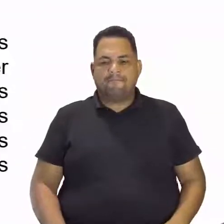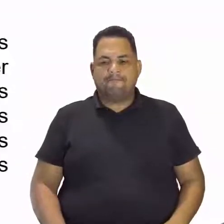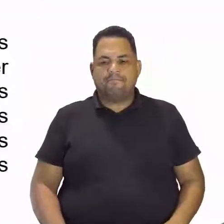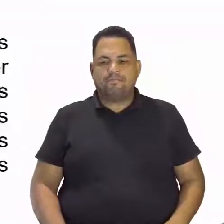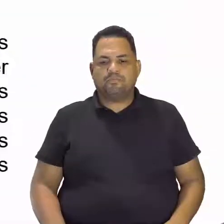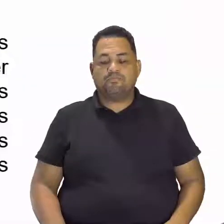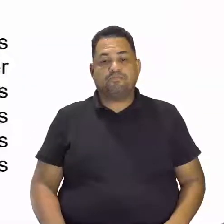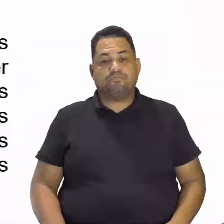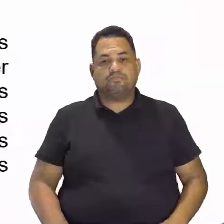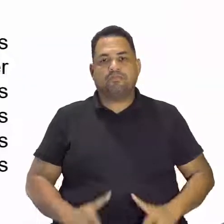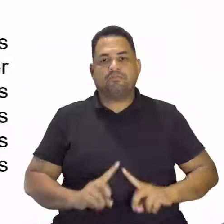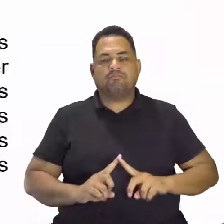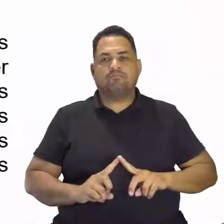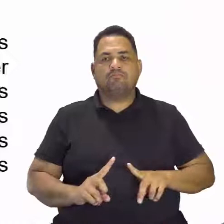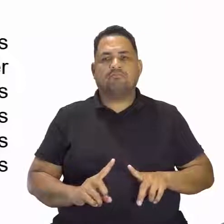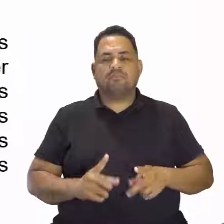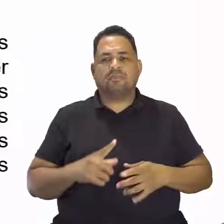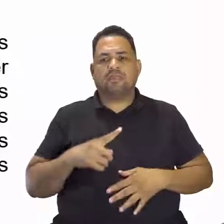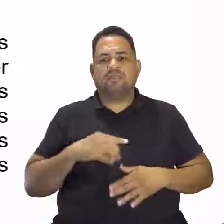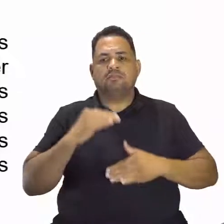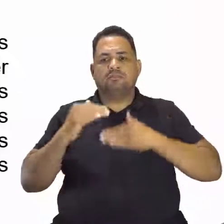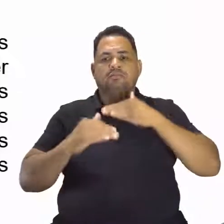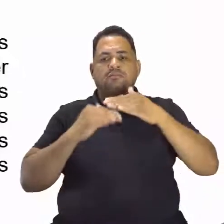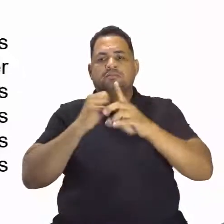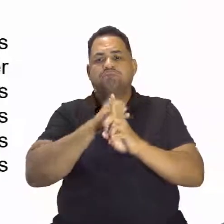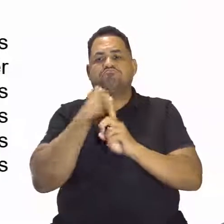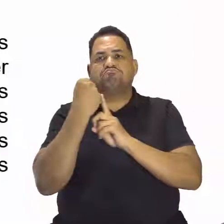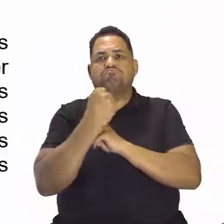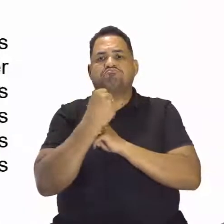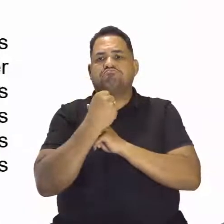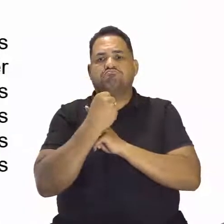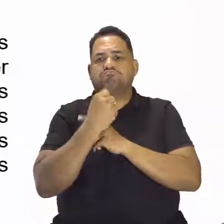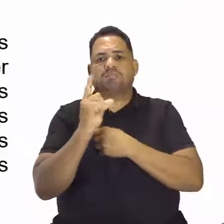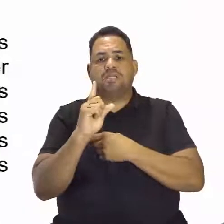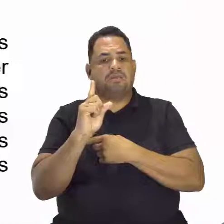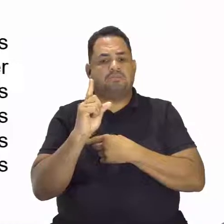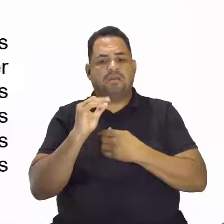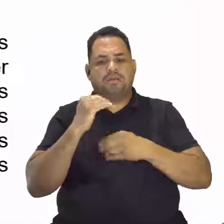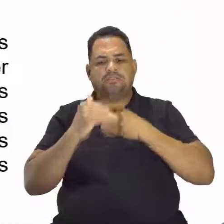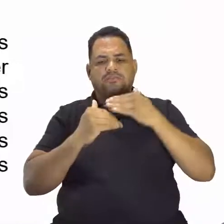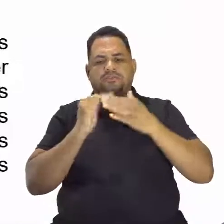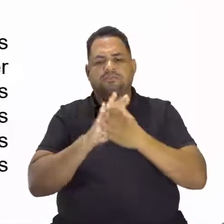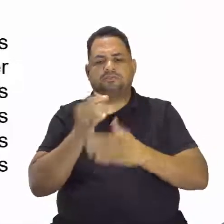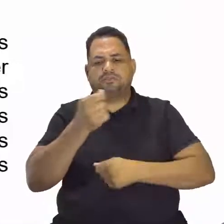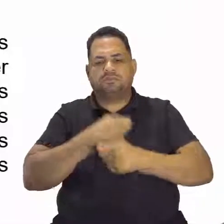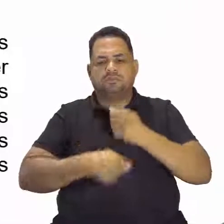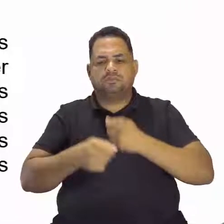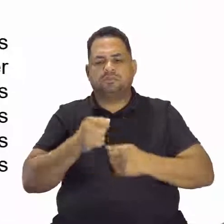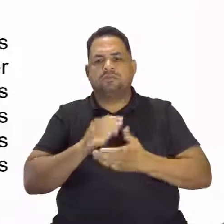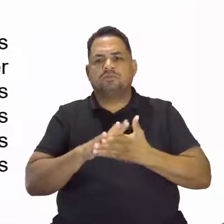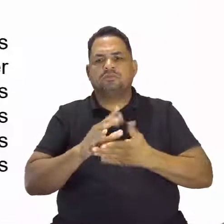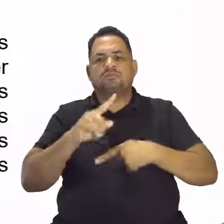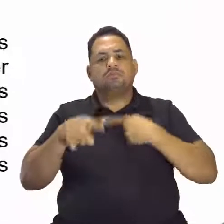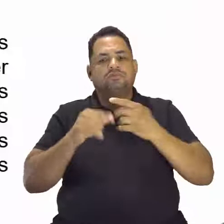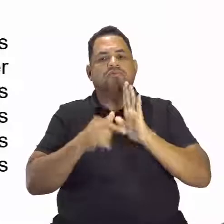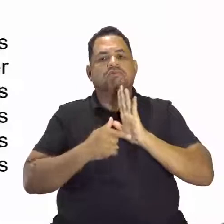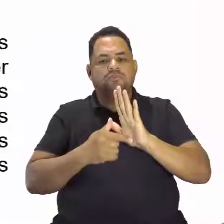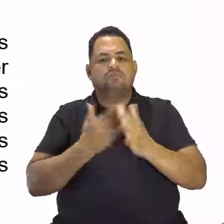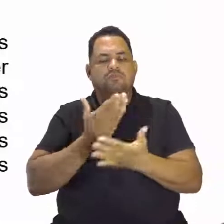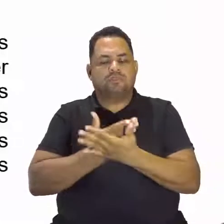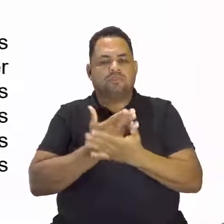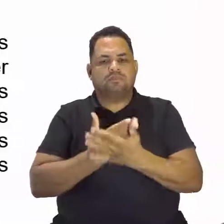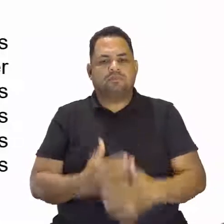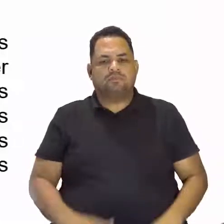Nem sempre, gente, o desenvolvimento social quer dizer desenvolvimento econômico. Eu vou trazer isso em uma aula para vocês.